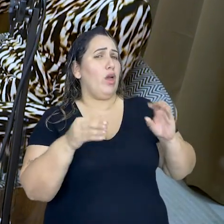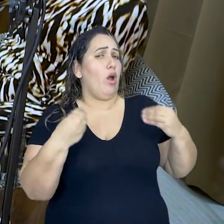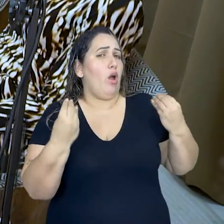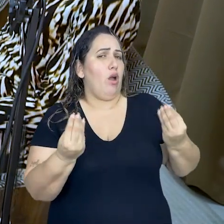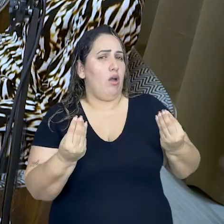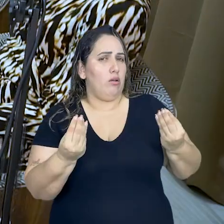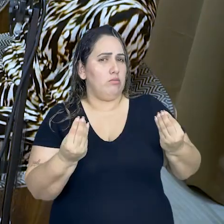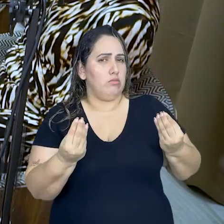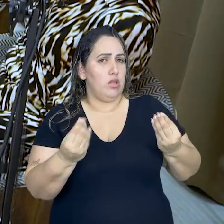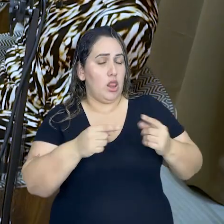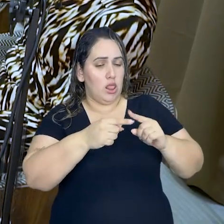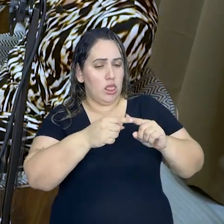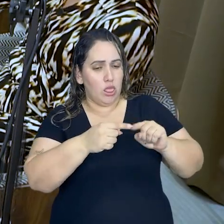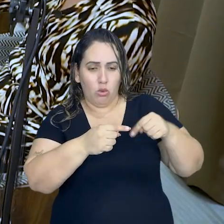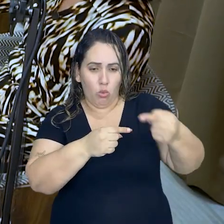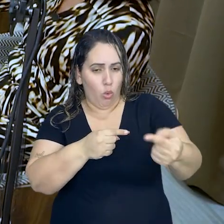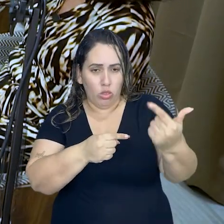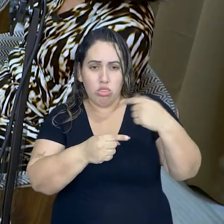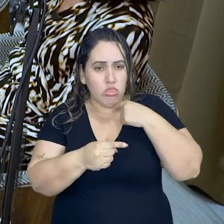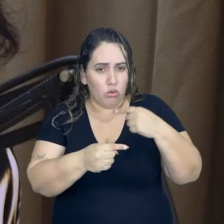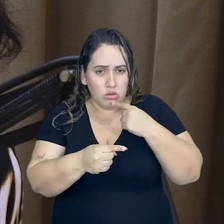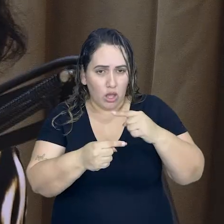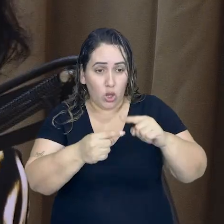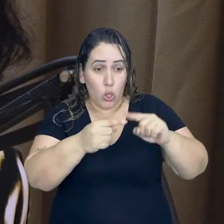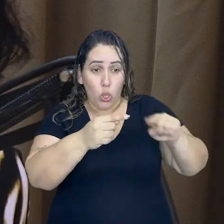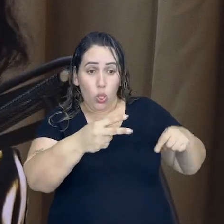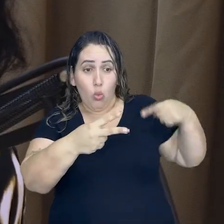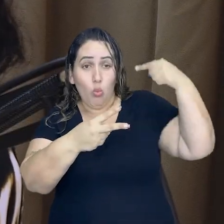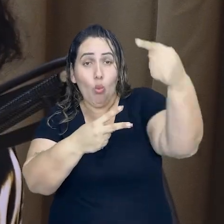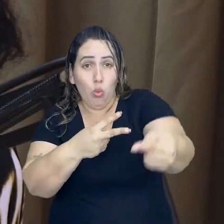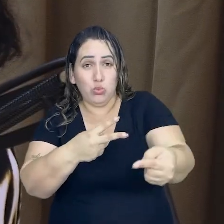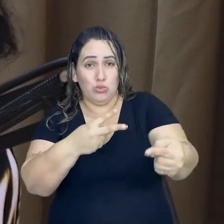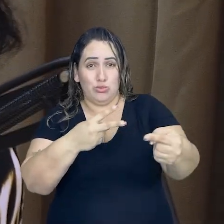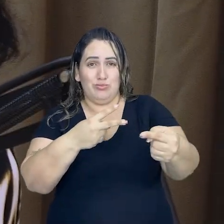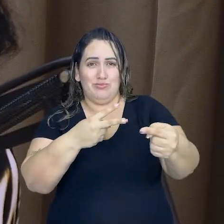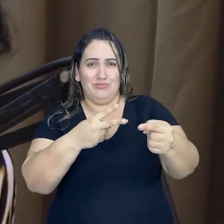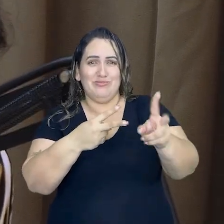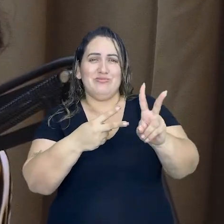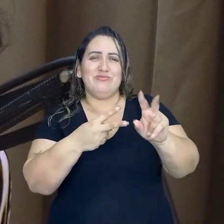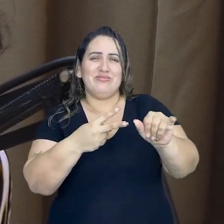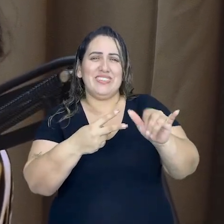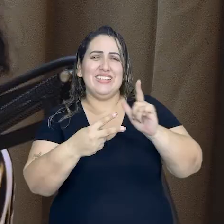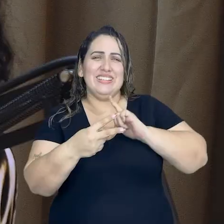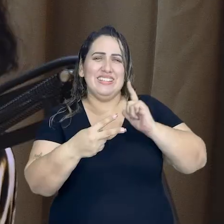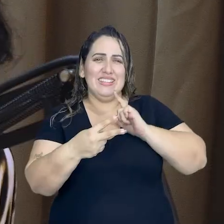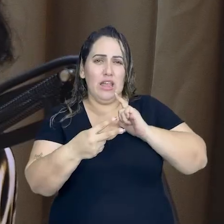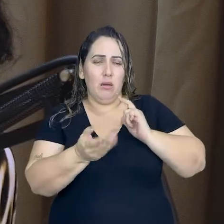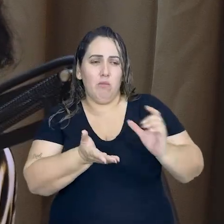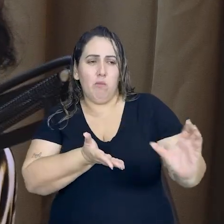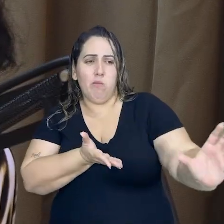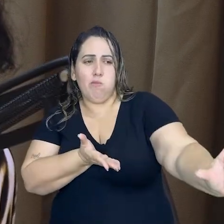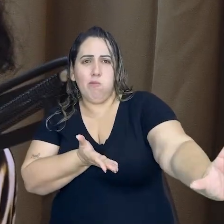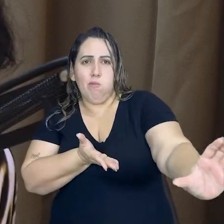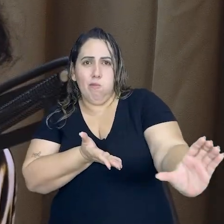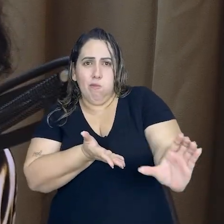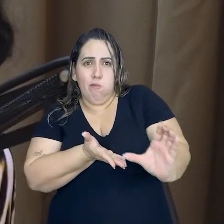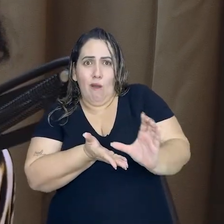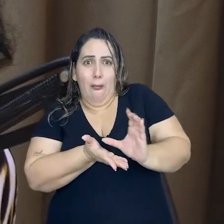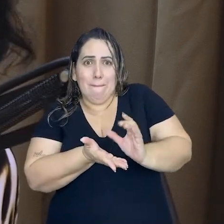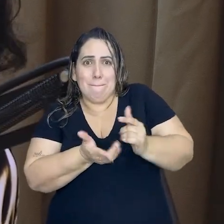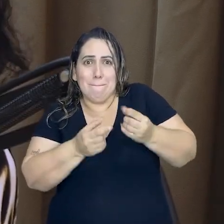no segundo exercício, você vai ter aquele montante que você deveria ter sido aplicado